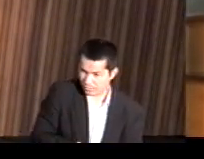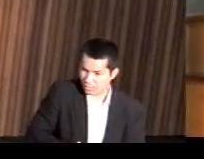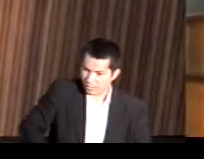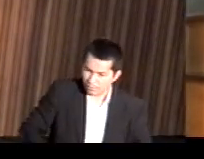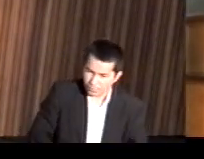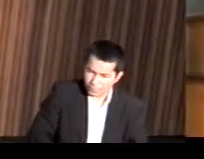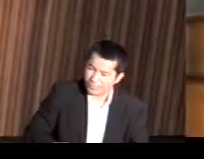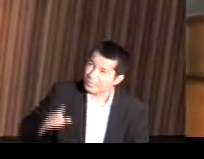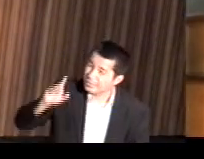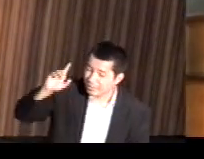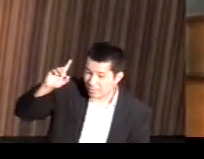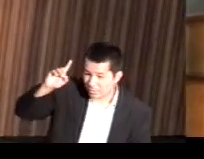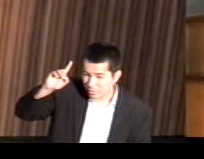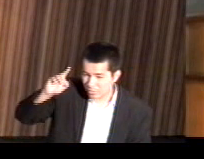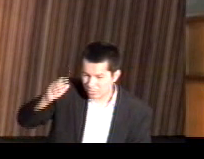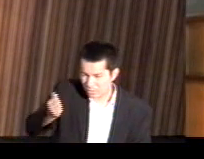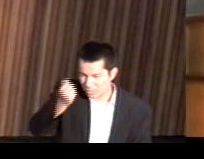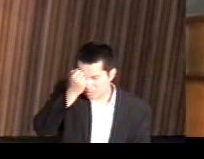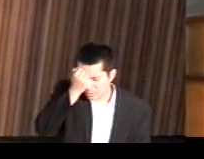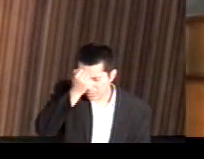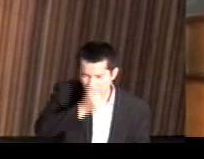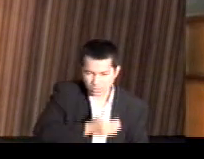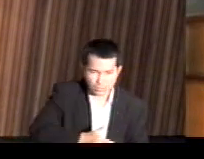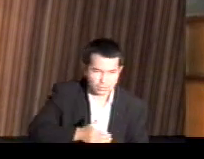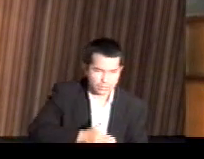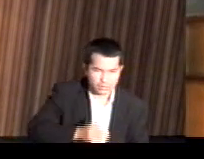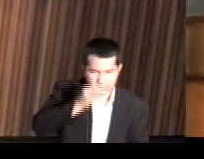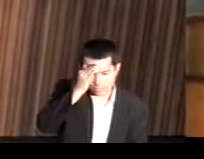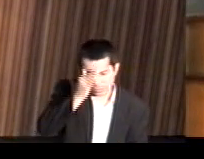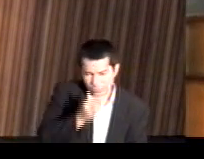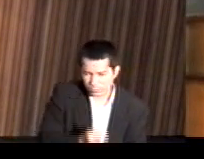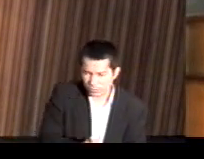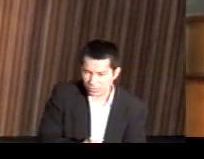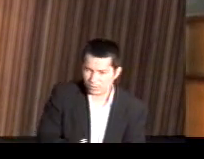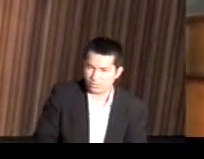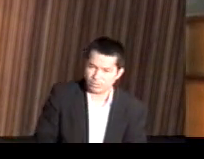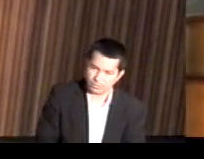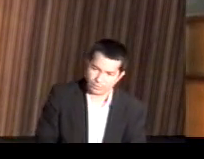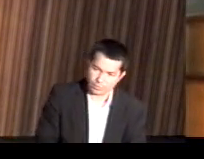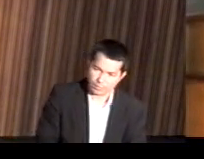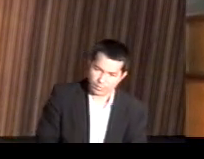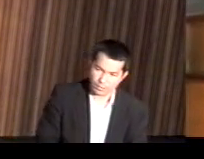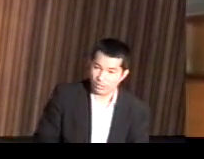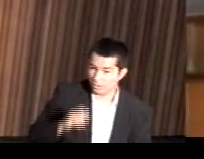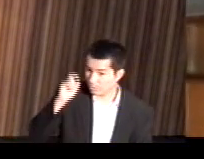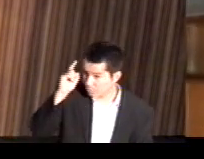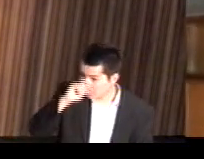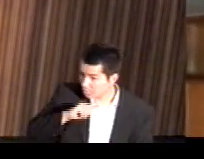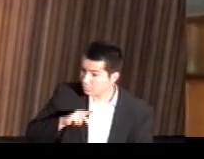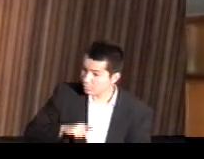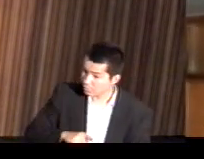Pastor, complicado esse negócio. É mesmo. Mas eu sempre digo por que eu faço isso.